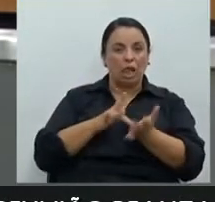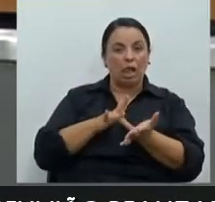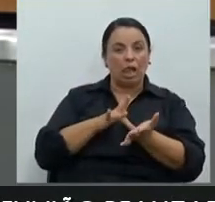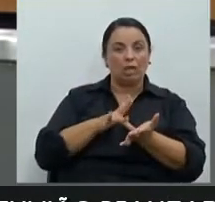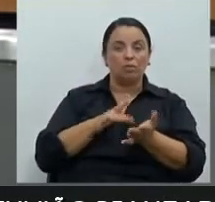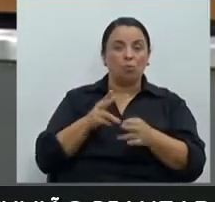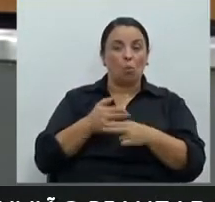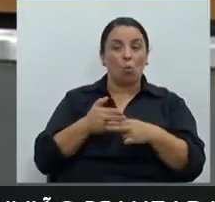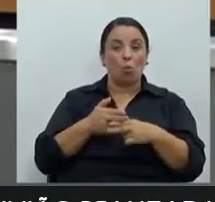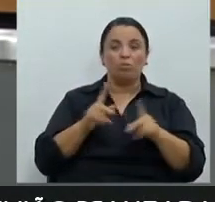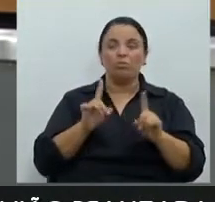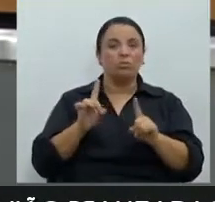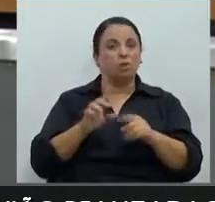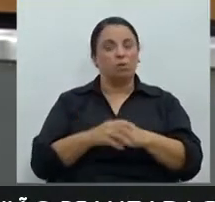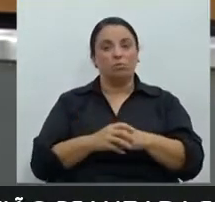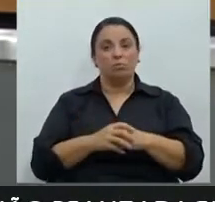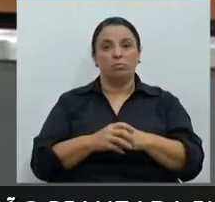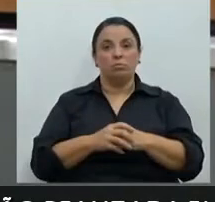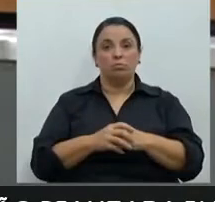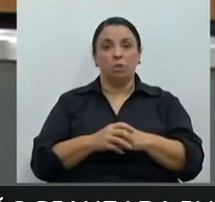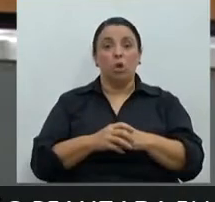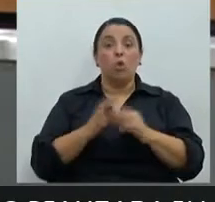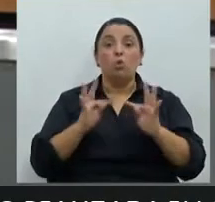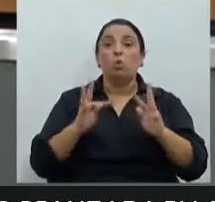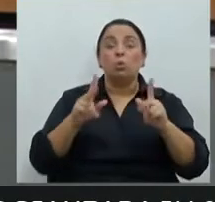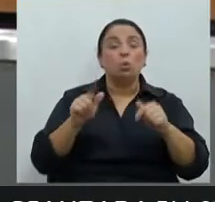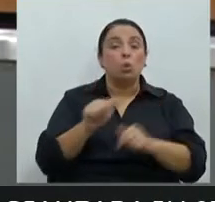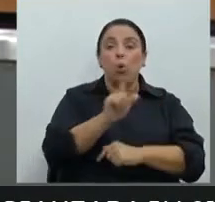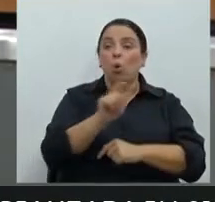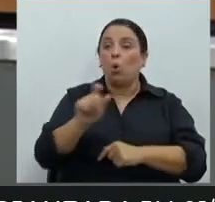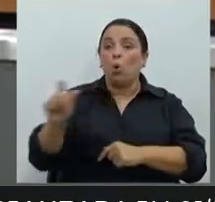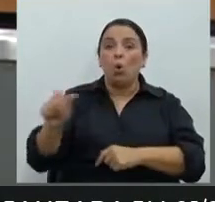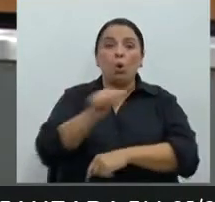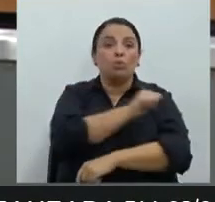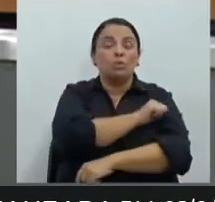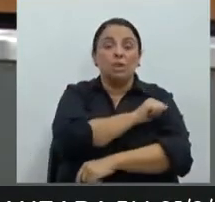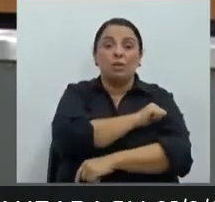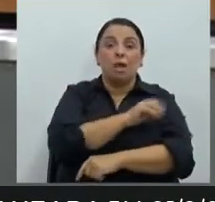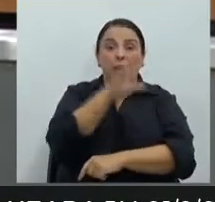mesma forma. Nenhum aluno que, a princípio,